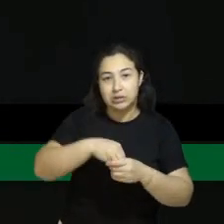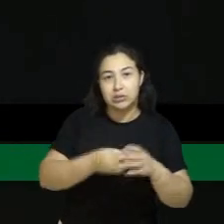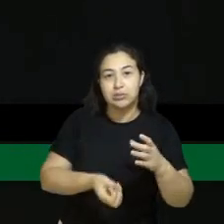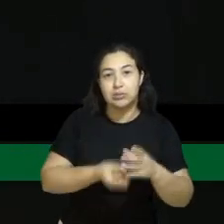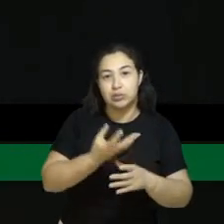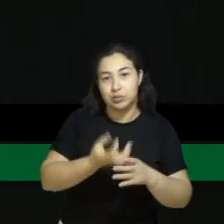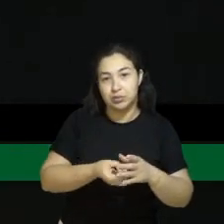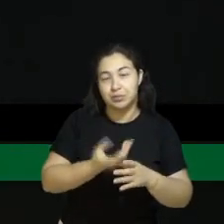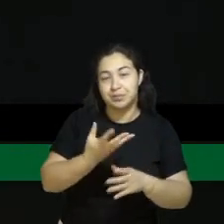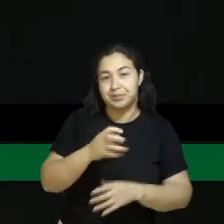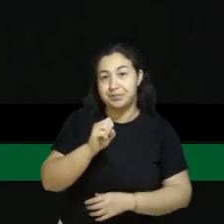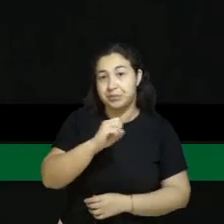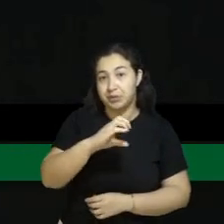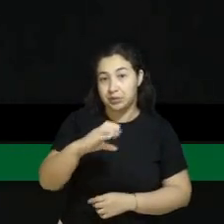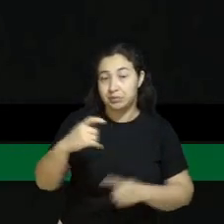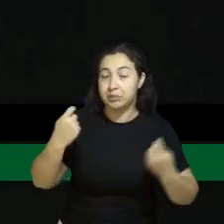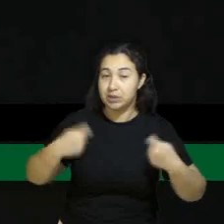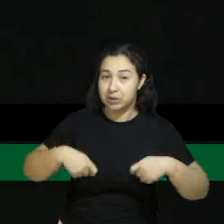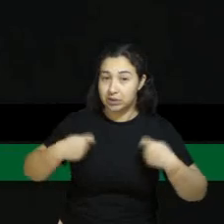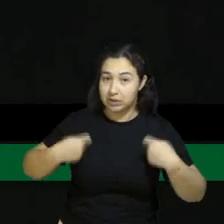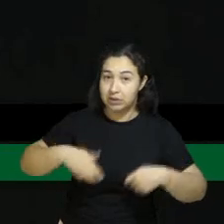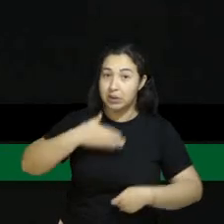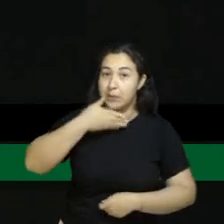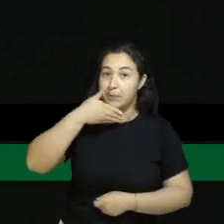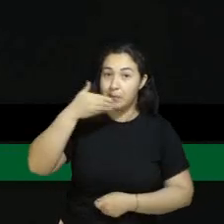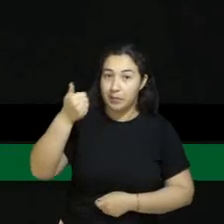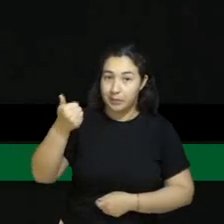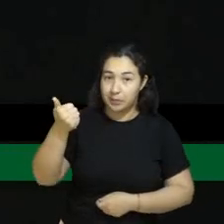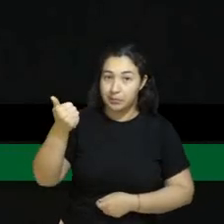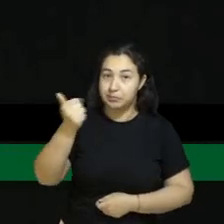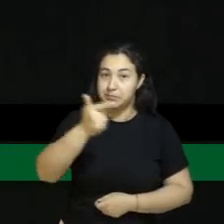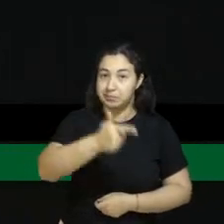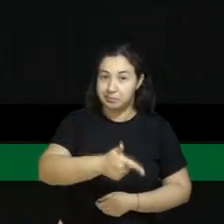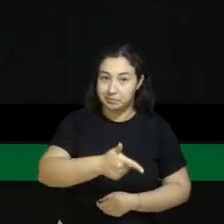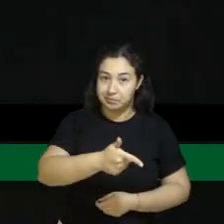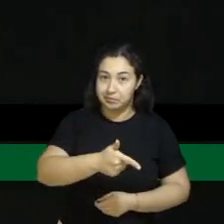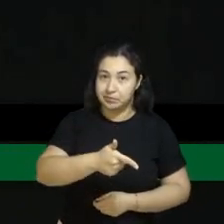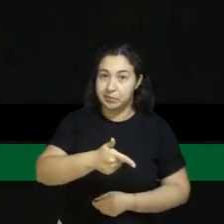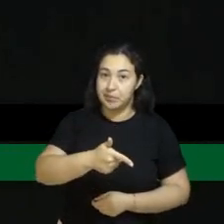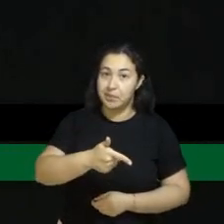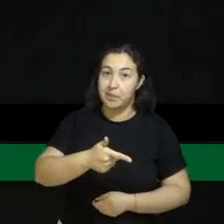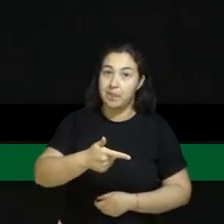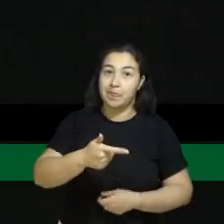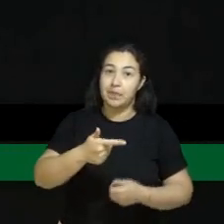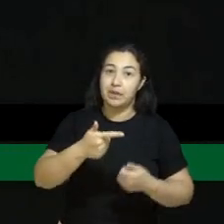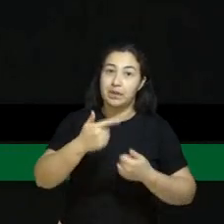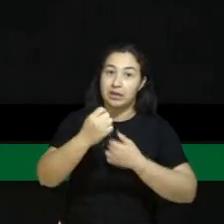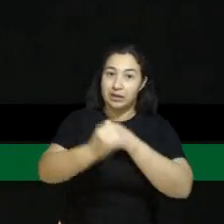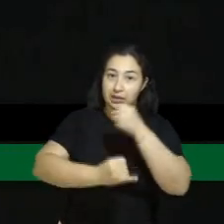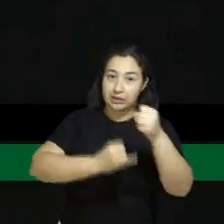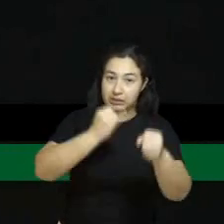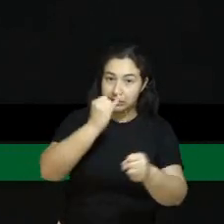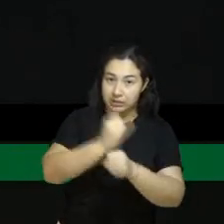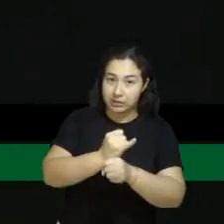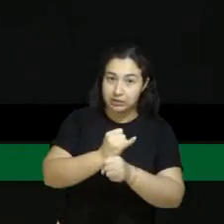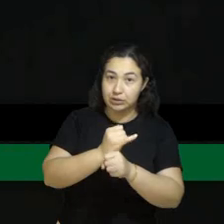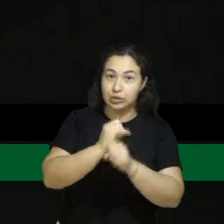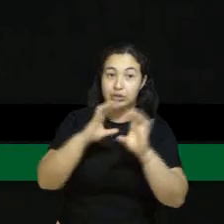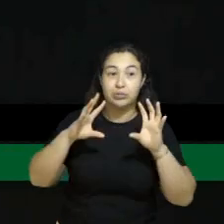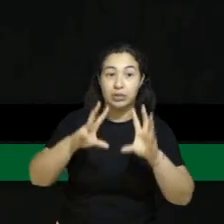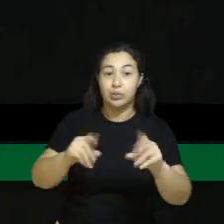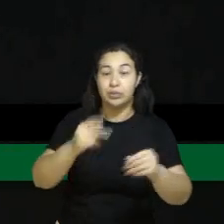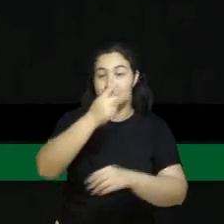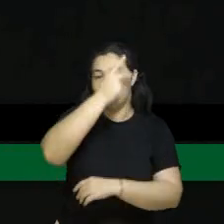precise aprimorar a qualidade e cobertura de banda larga no meio rural. Entre as